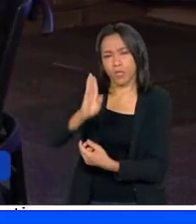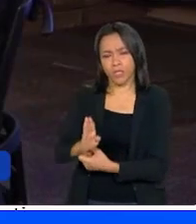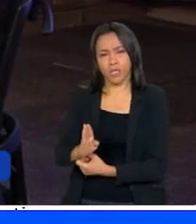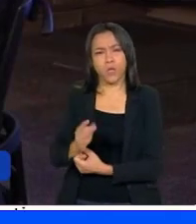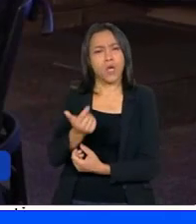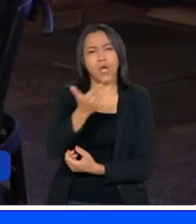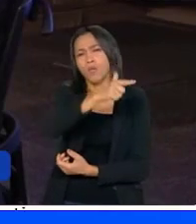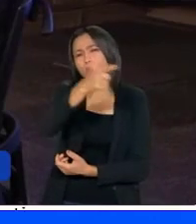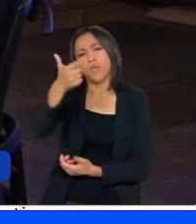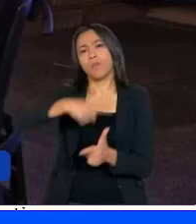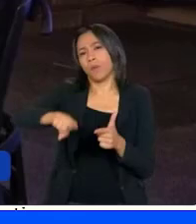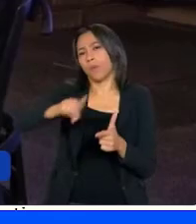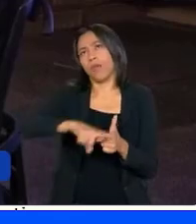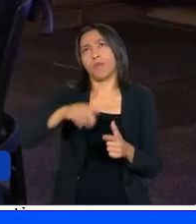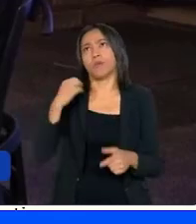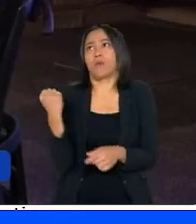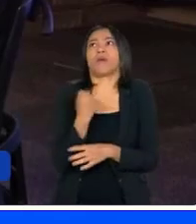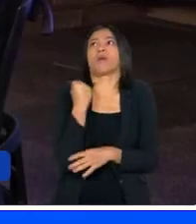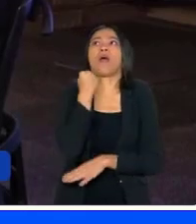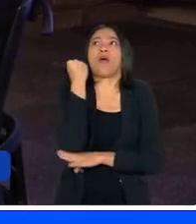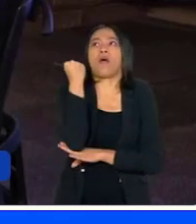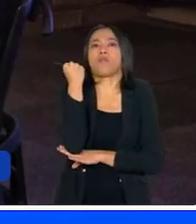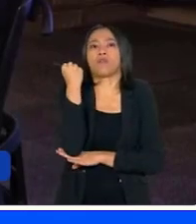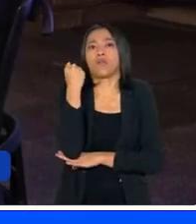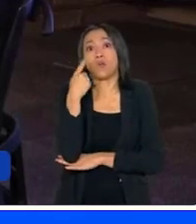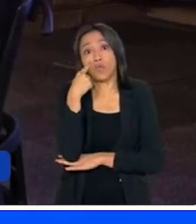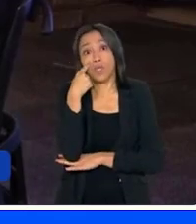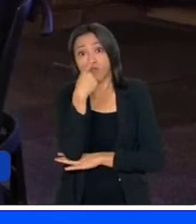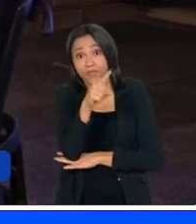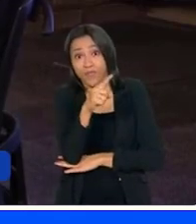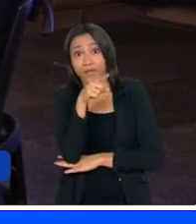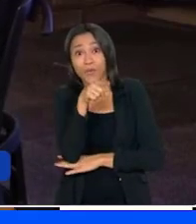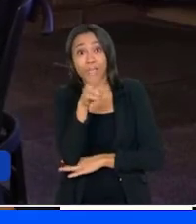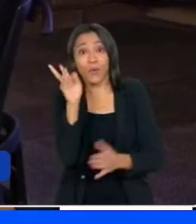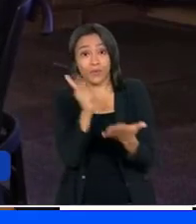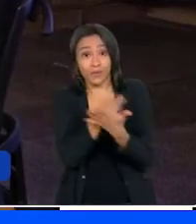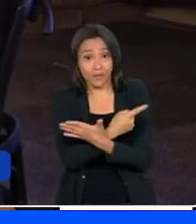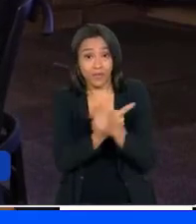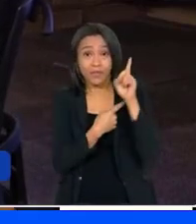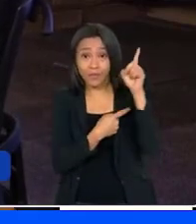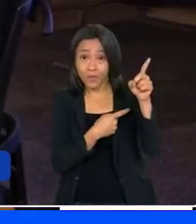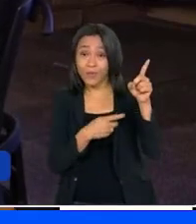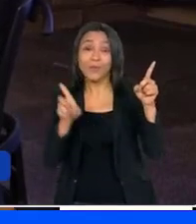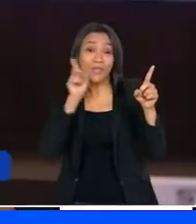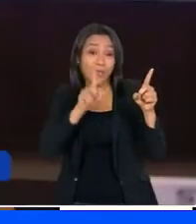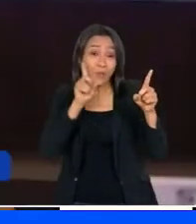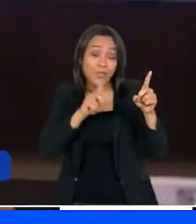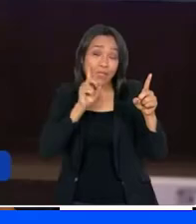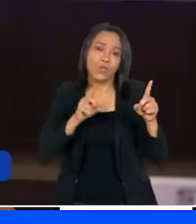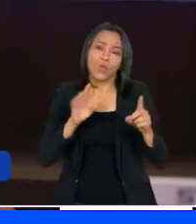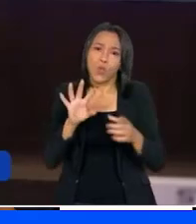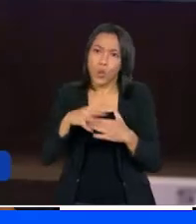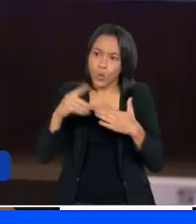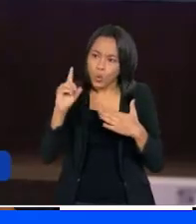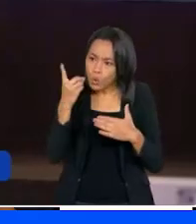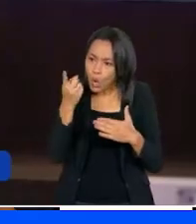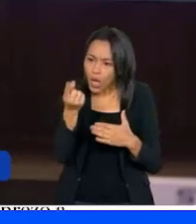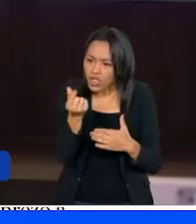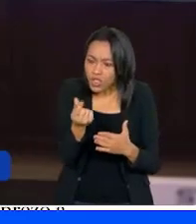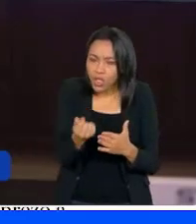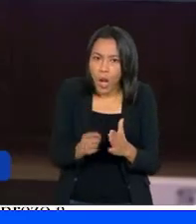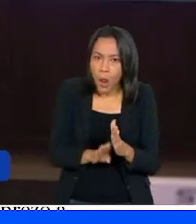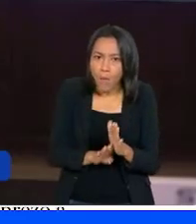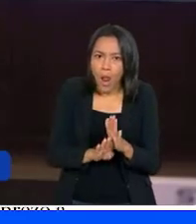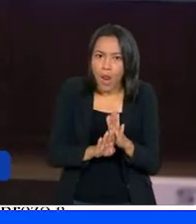problemas super graves quando a gente vê um problema como esse da guerra tarifária internacional. A gente viu o dólar disparar no mundo inteiro, a